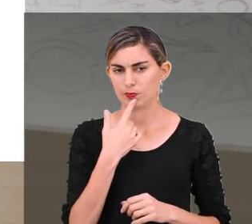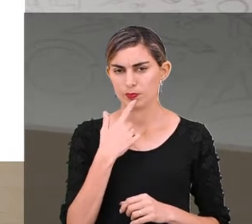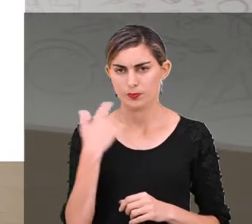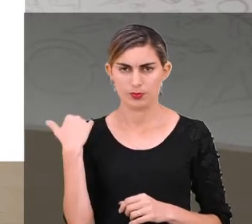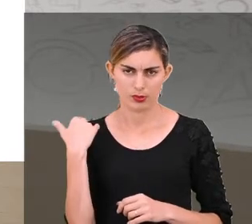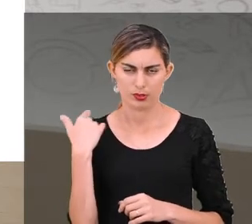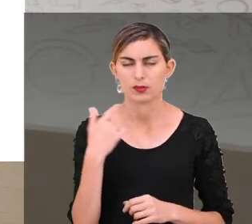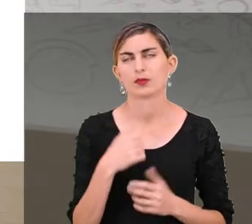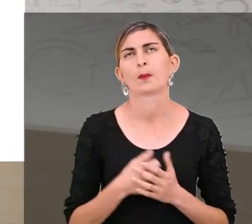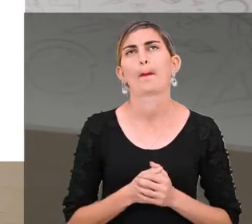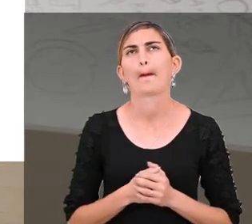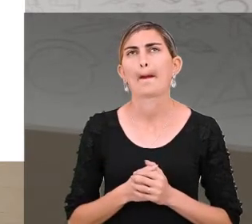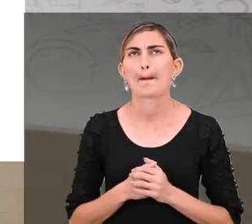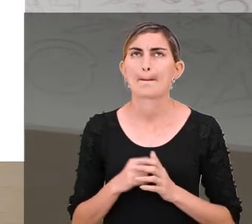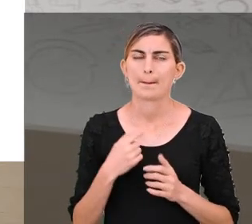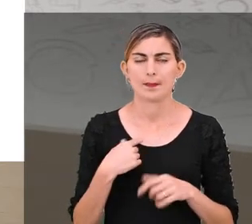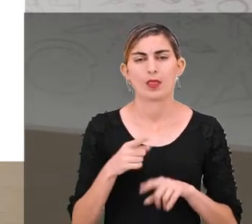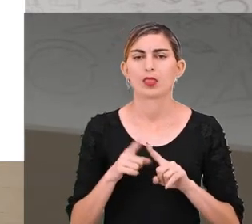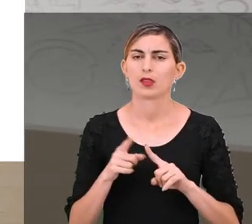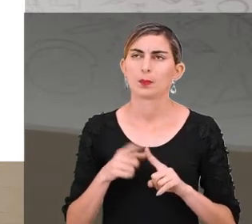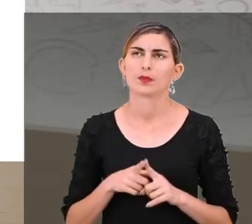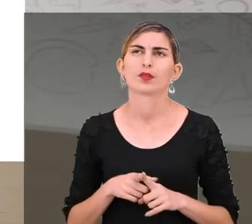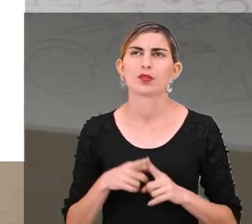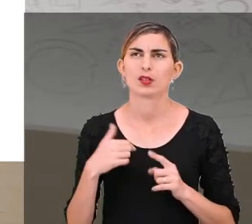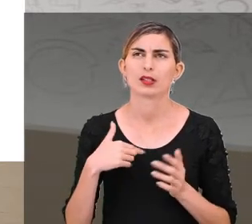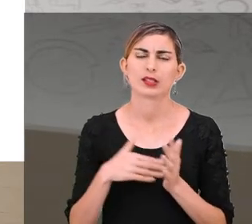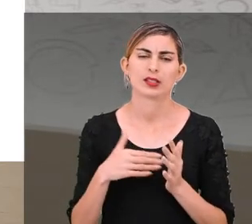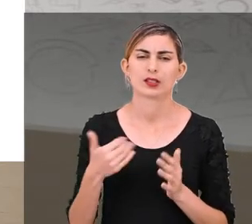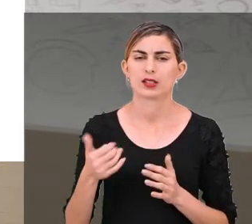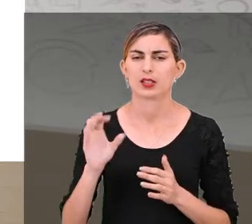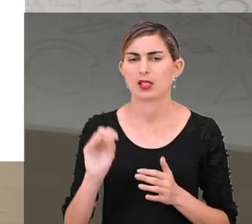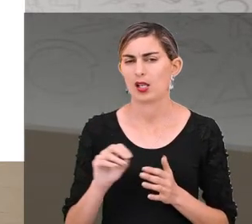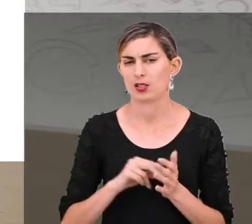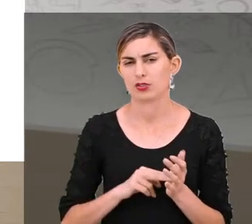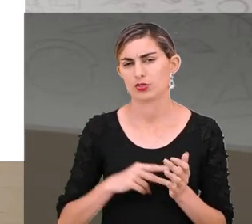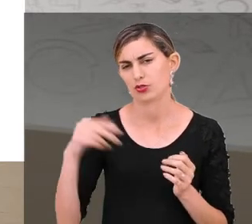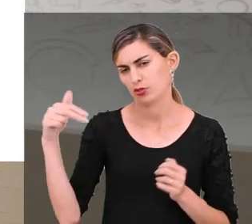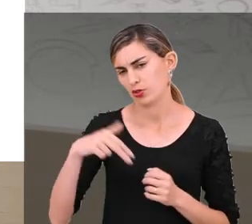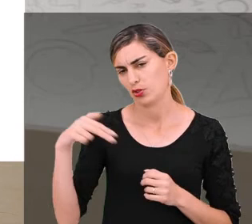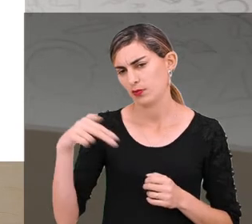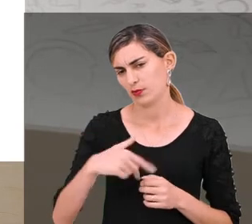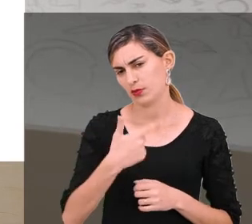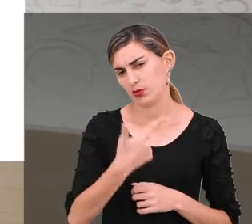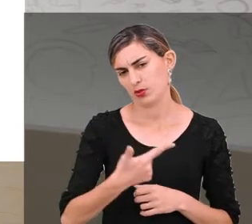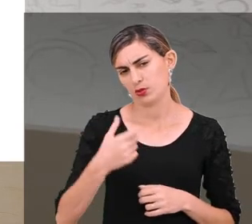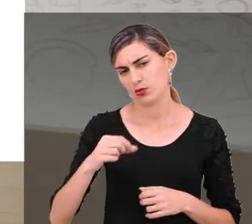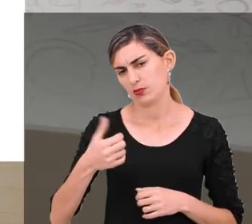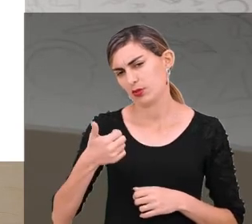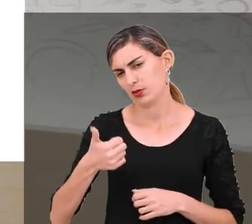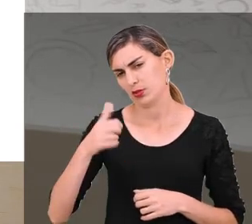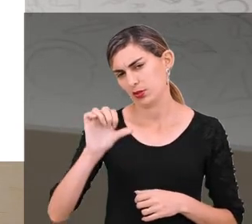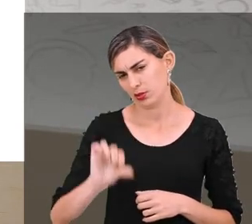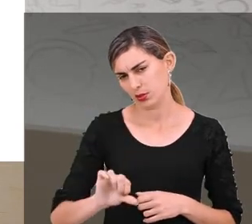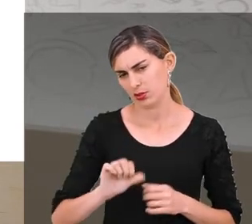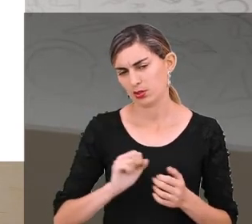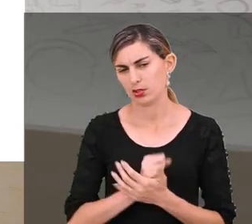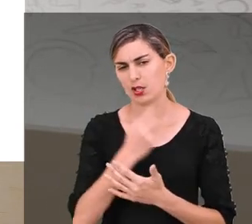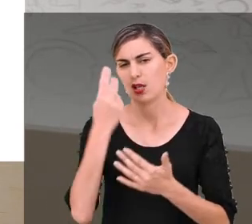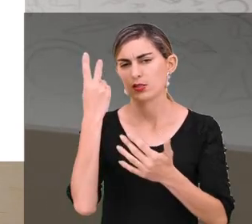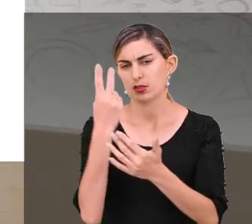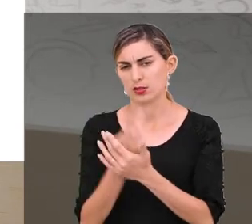agora há pouco e que, até dia 10 de novembro de 2019,